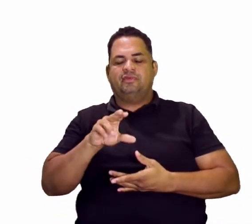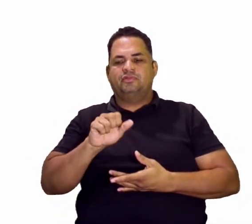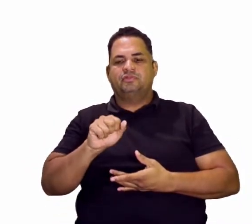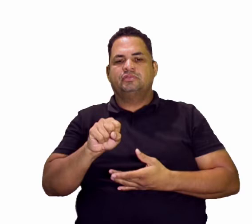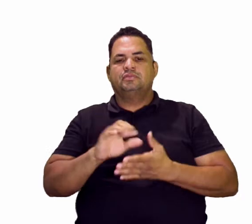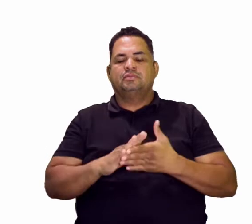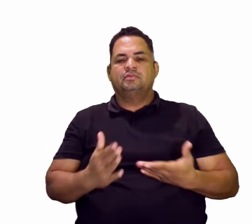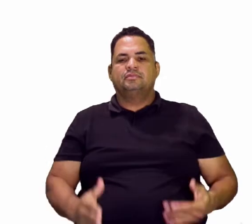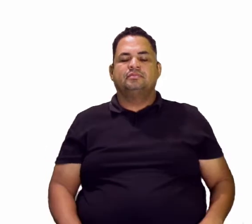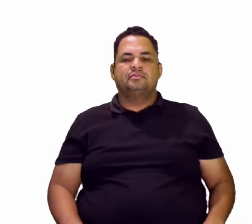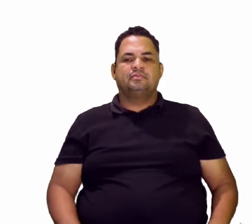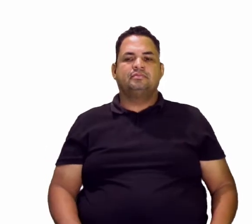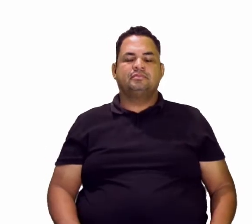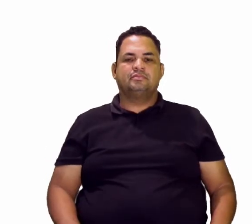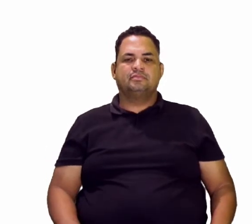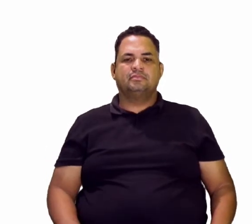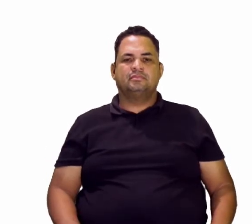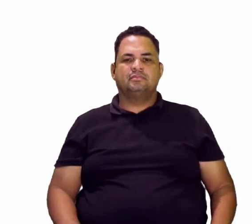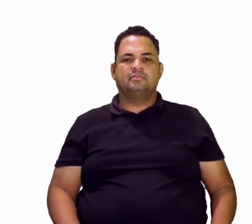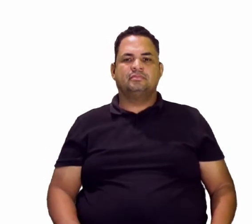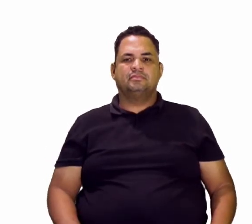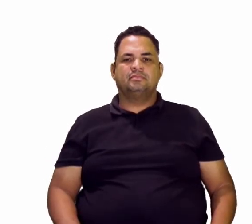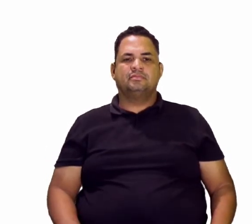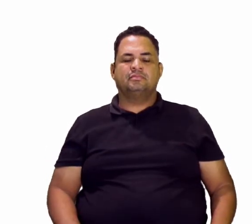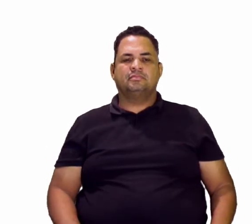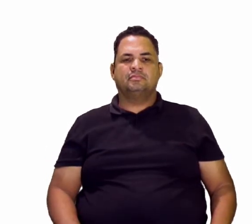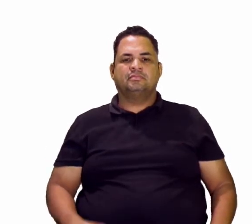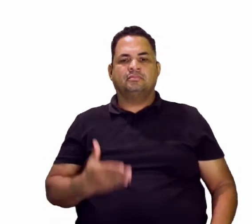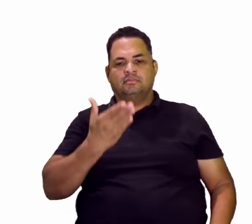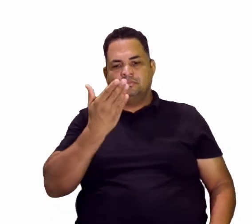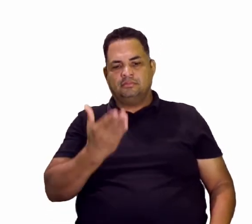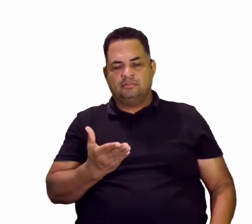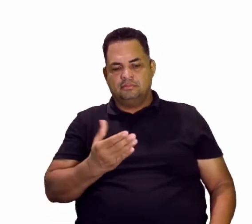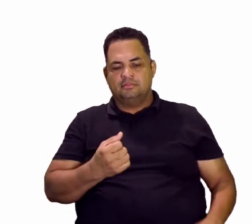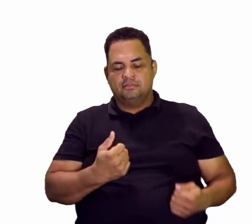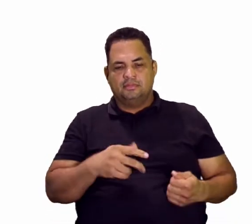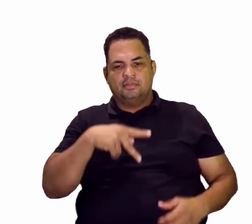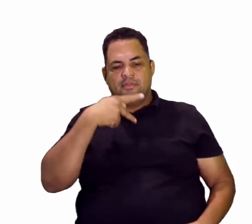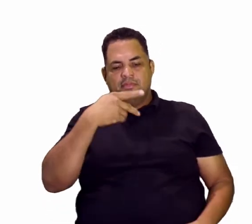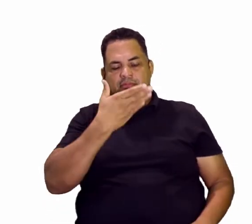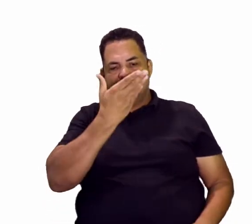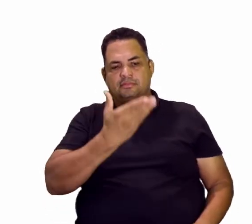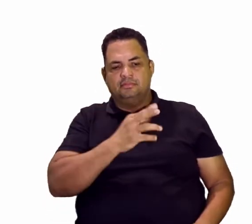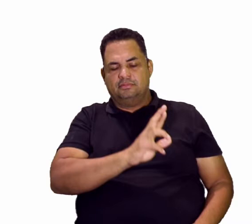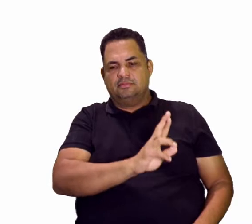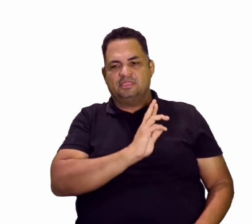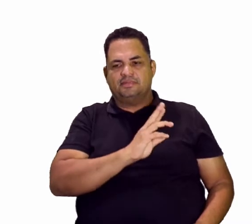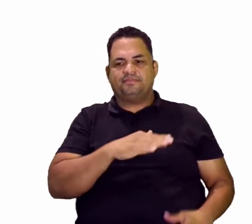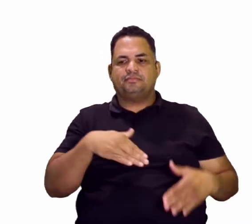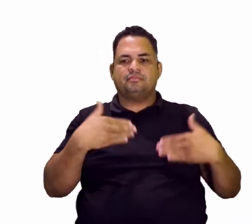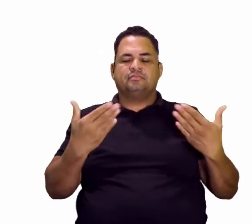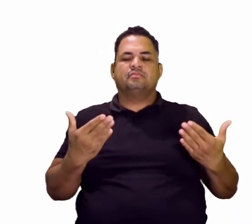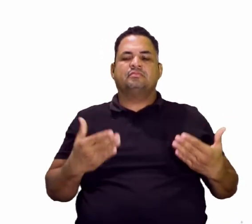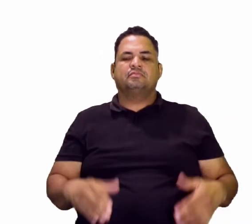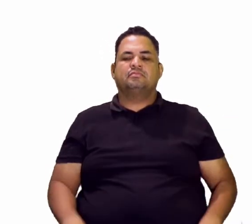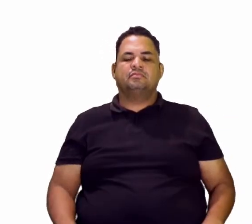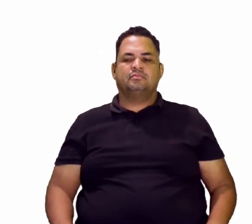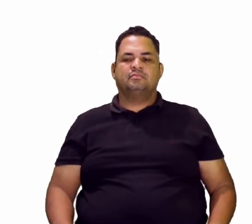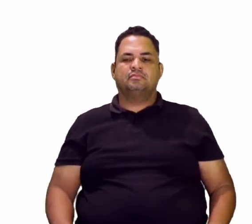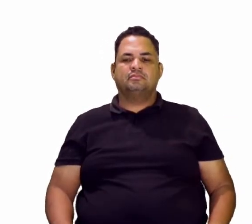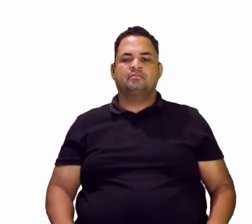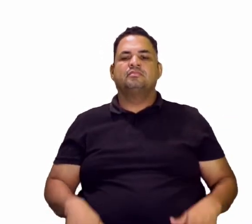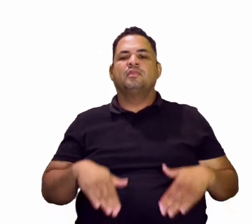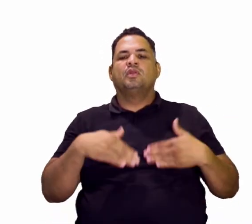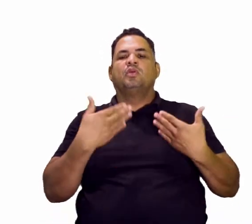adenovírus. Muito bem, menina. Agora dá chance para esse que está do teu lado. E ele vai responder. Então, quando é